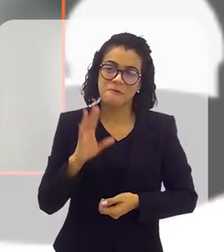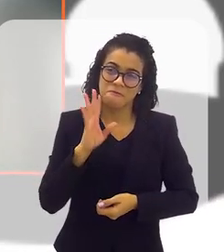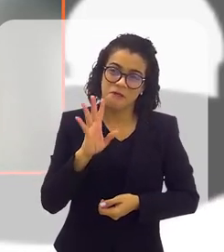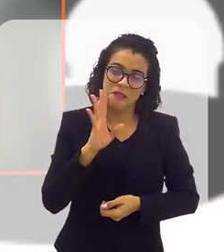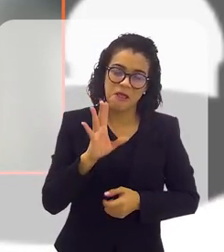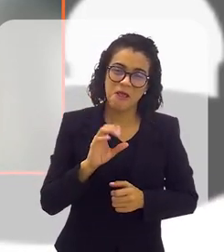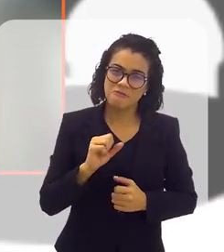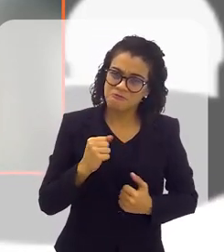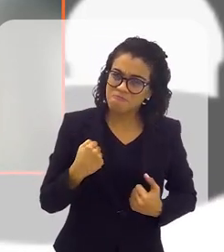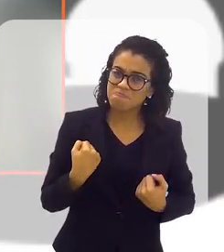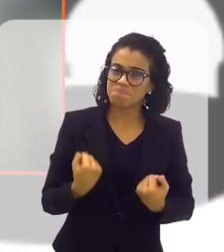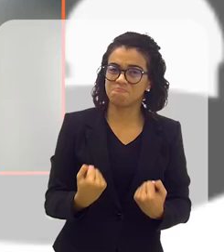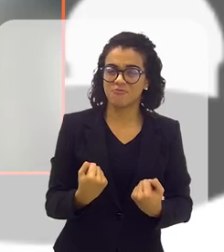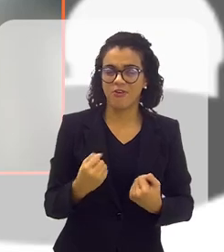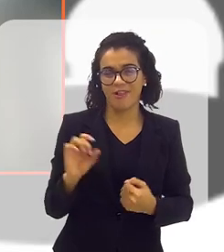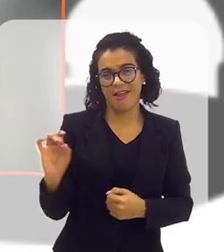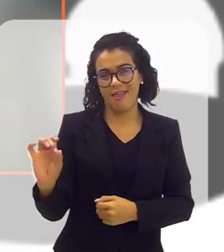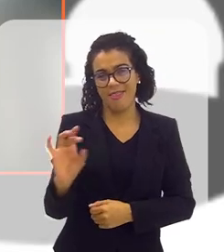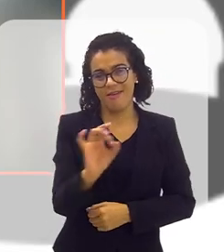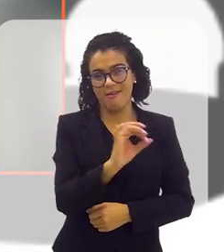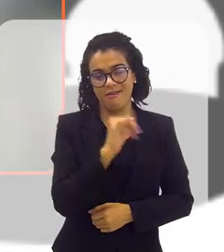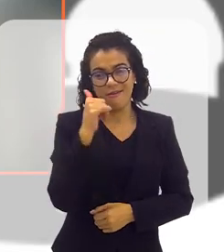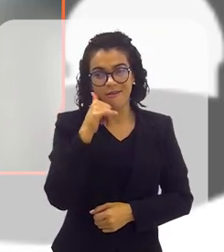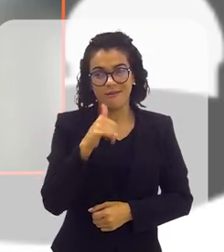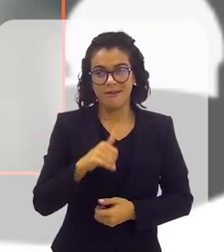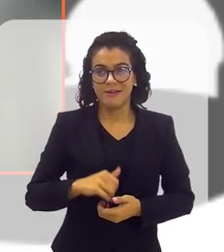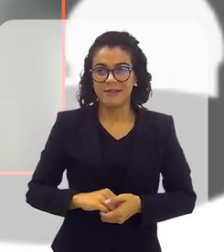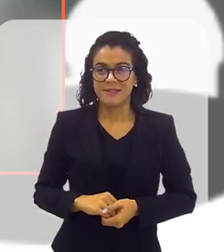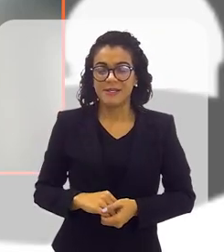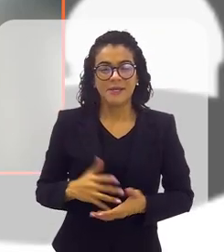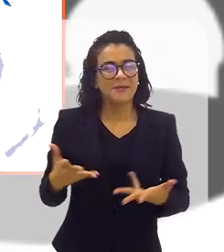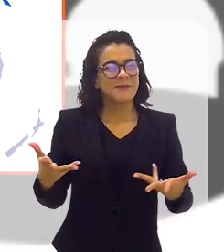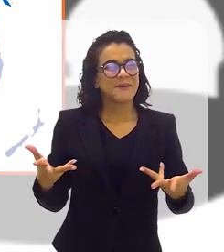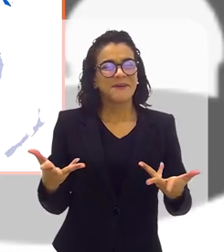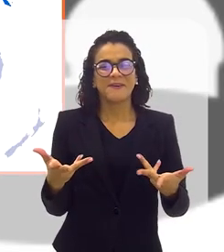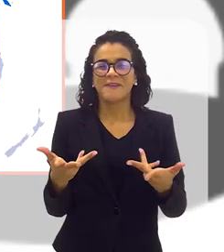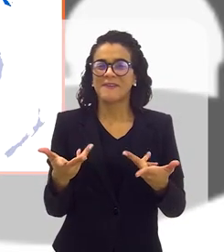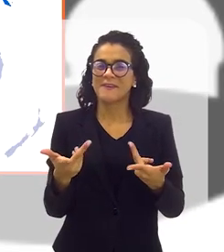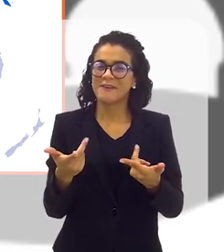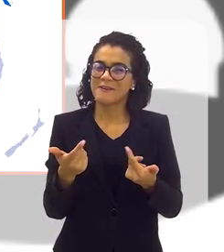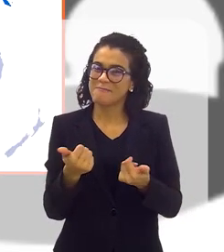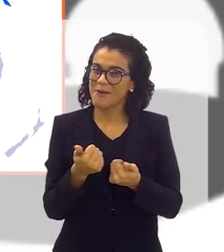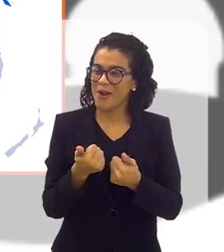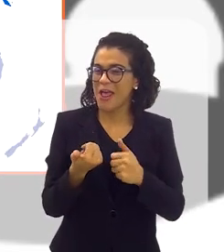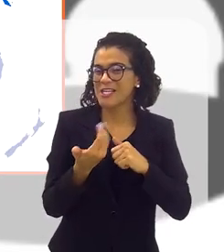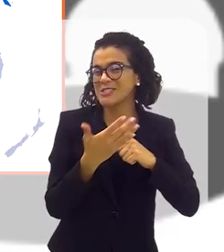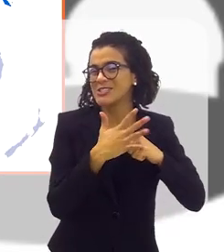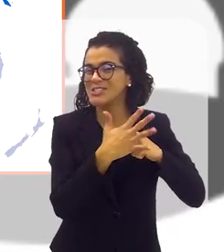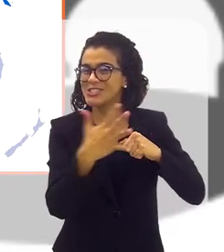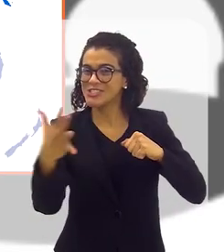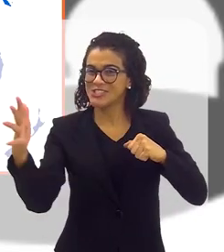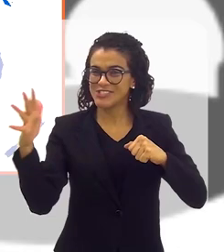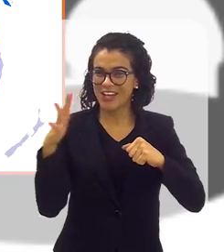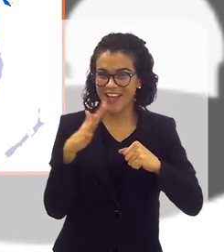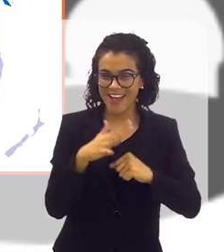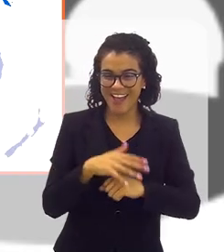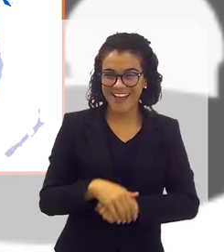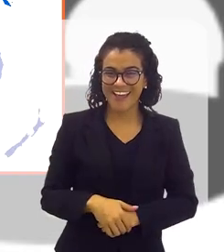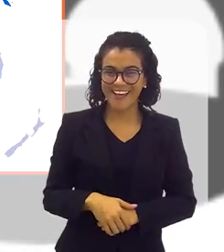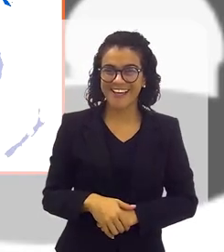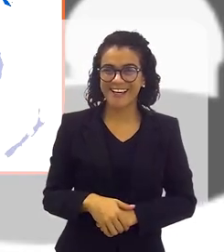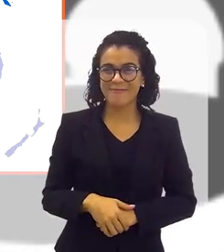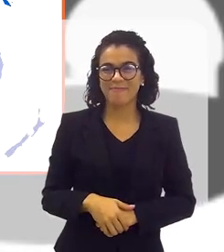Isso é muito, muito bacana, isso fortalece muito cada uma, né? Que maravilha, Então, suas joias